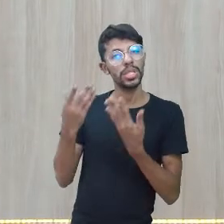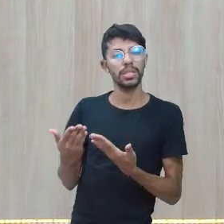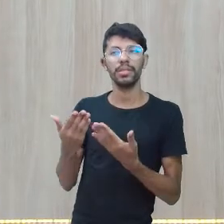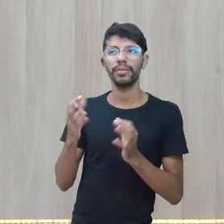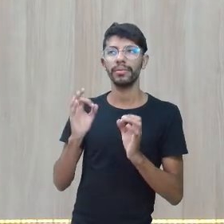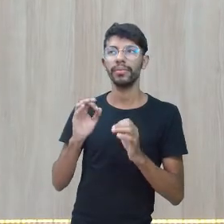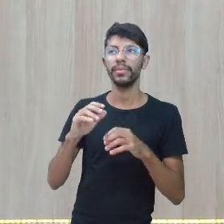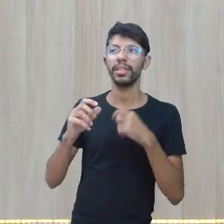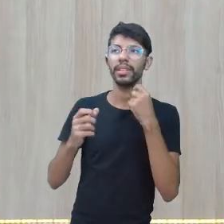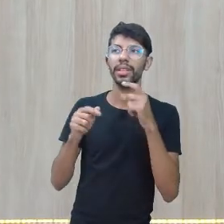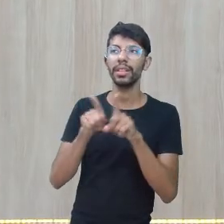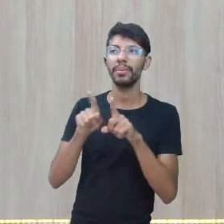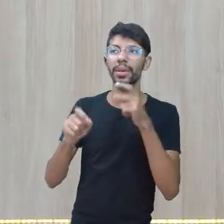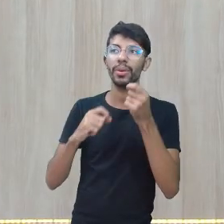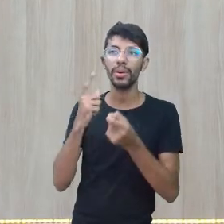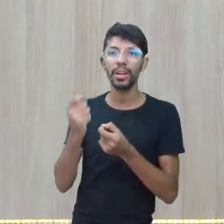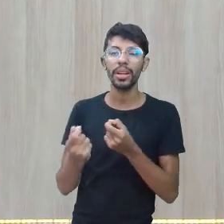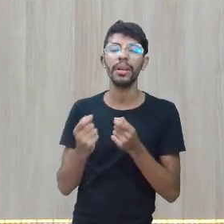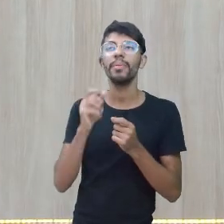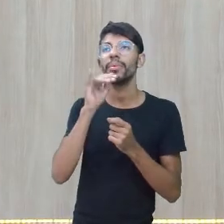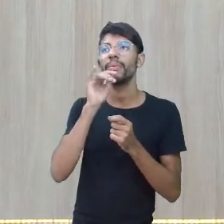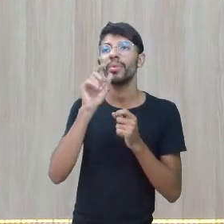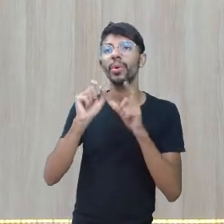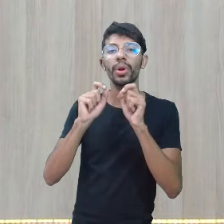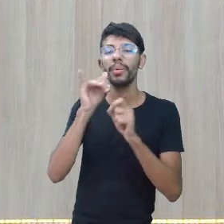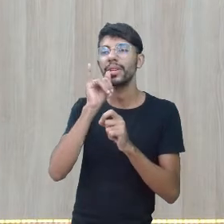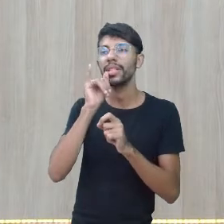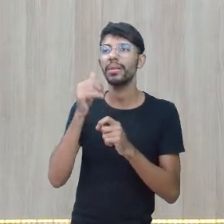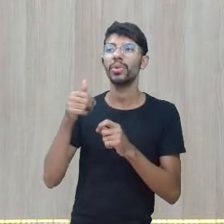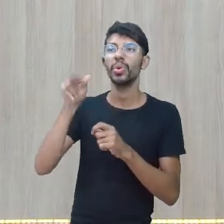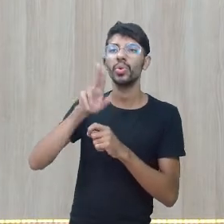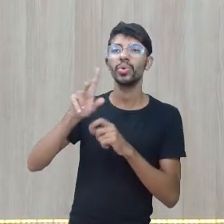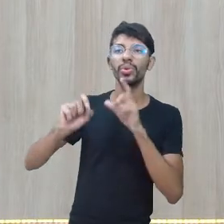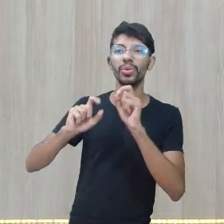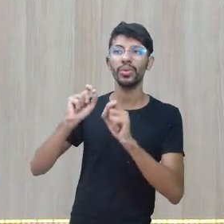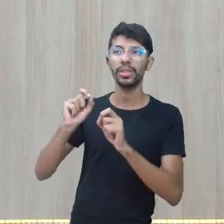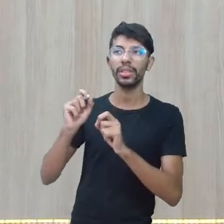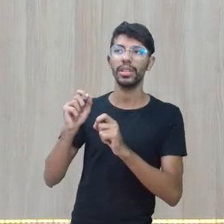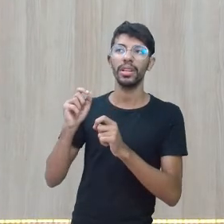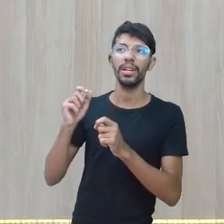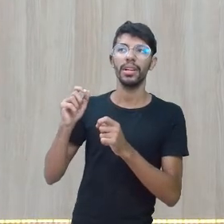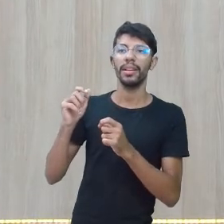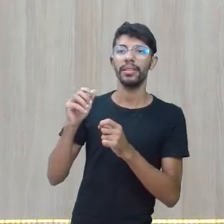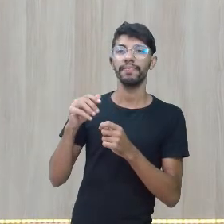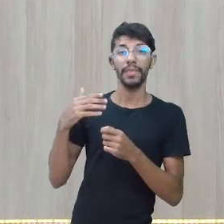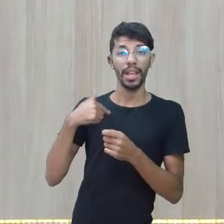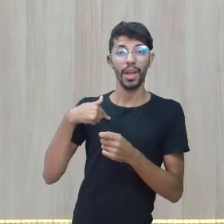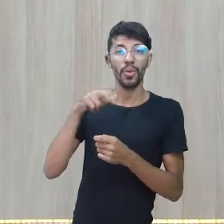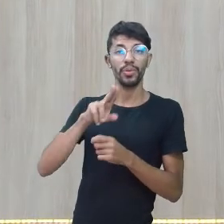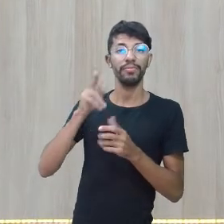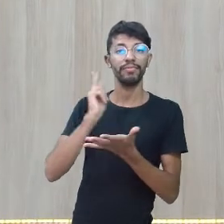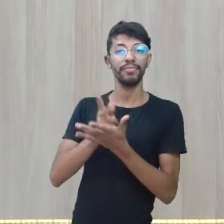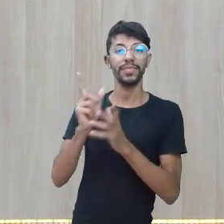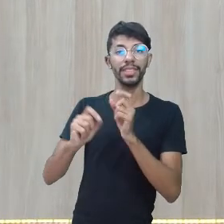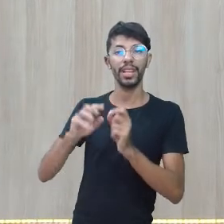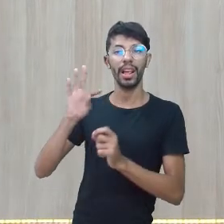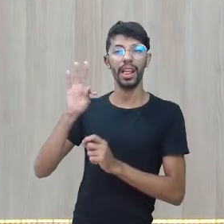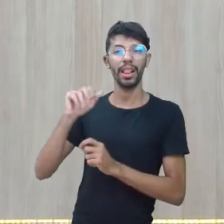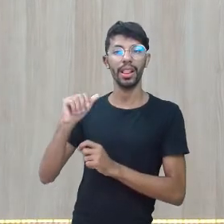palavra exaustivamente, né? Tá certo? Então, aqui eu tenho o meu tá certo, que é a minha âncora discursiva, não